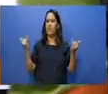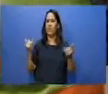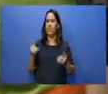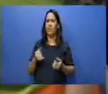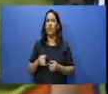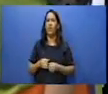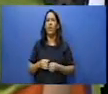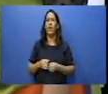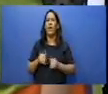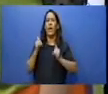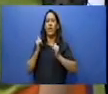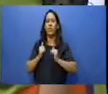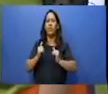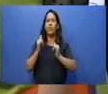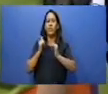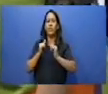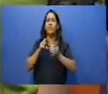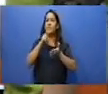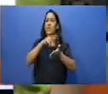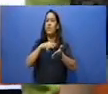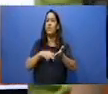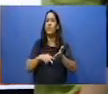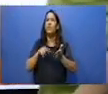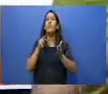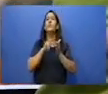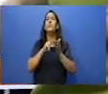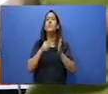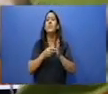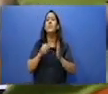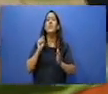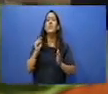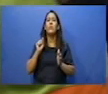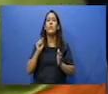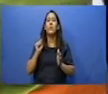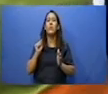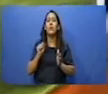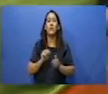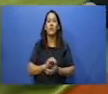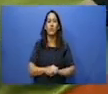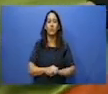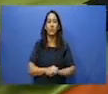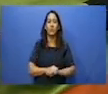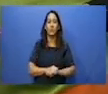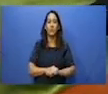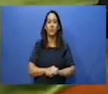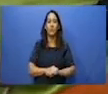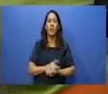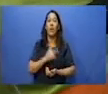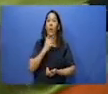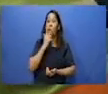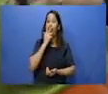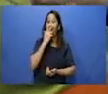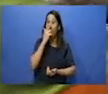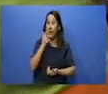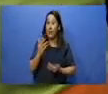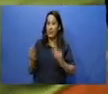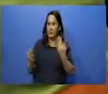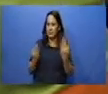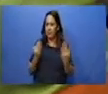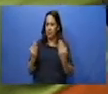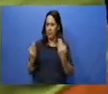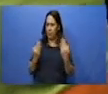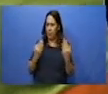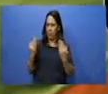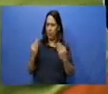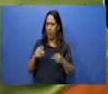com a notícia que você leu, o que significa? Né? A festa do peão aqui, né, é para